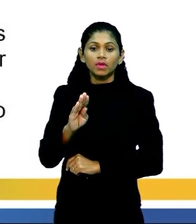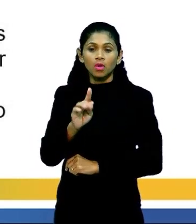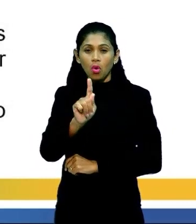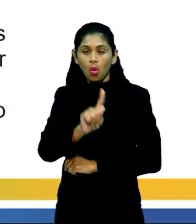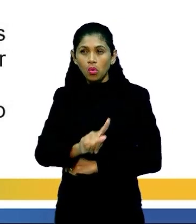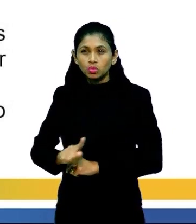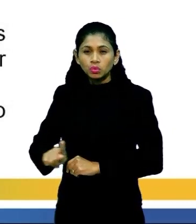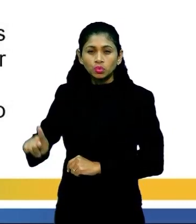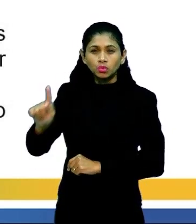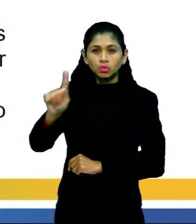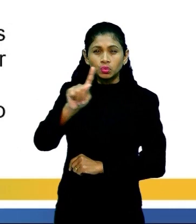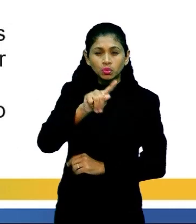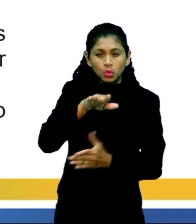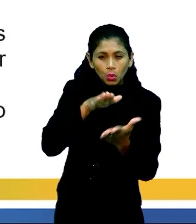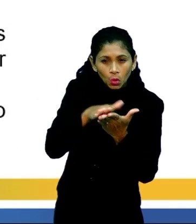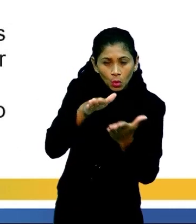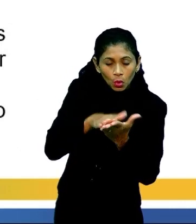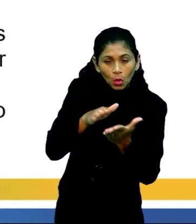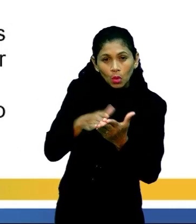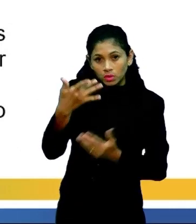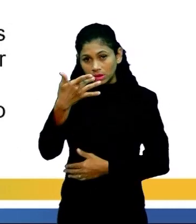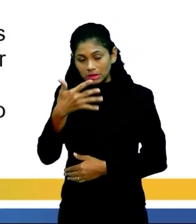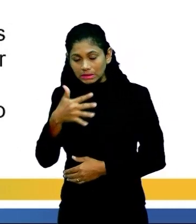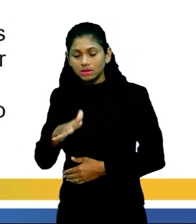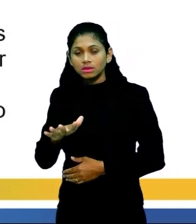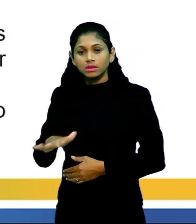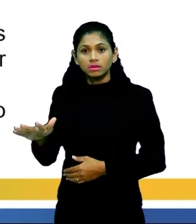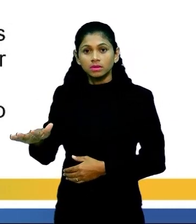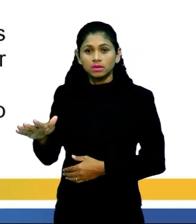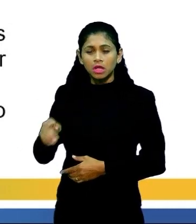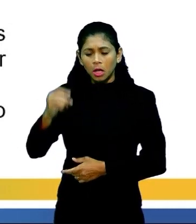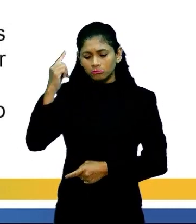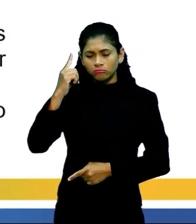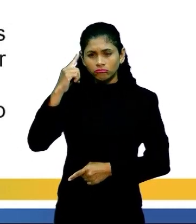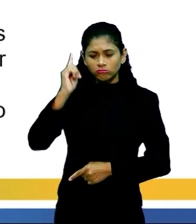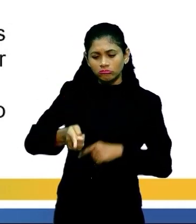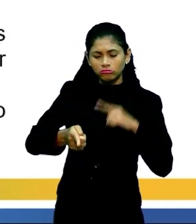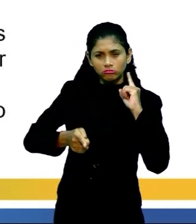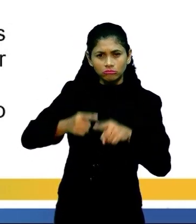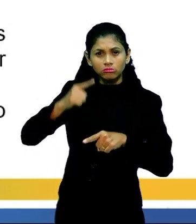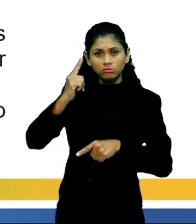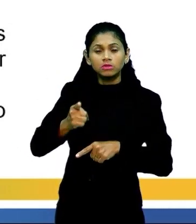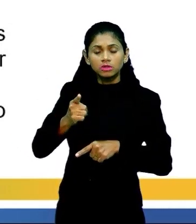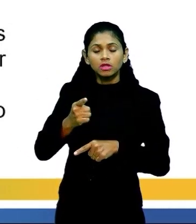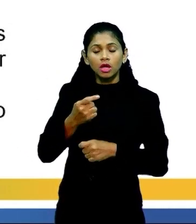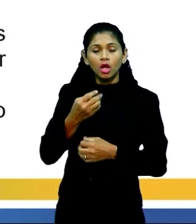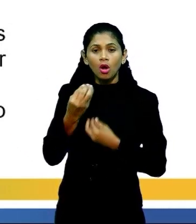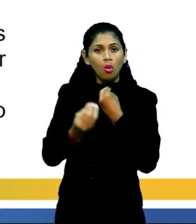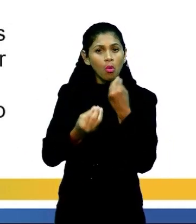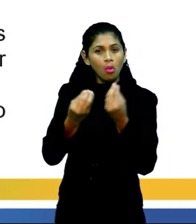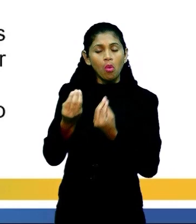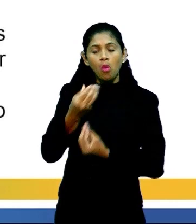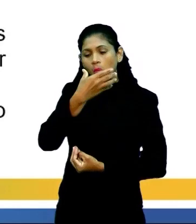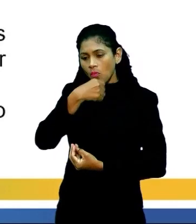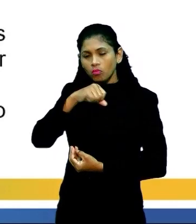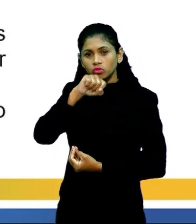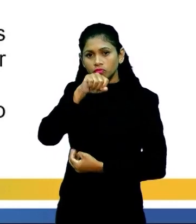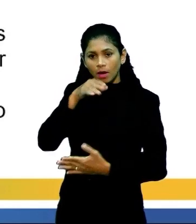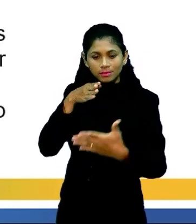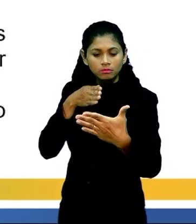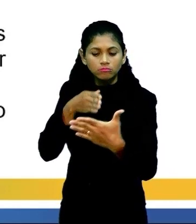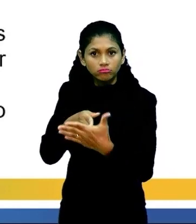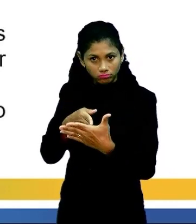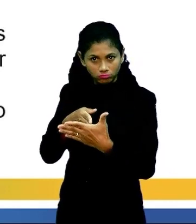círculo vicioso do consumismo infantil e critica a maneira como os pais impõem limites. Seria essa a nossa